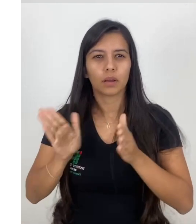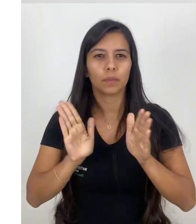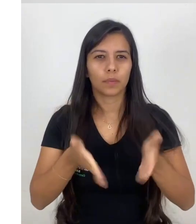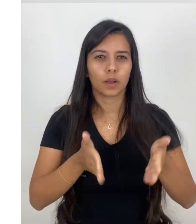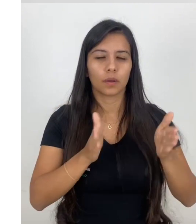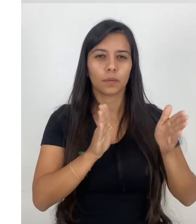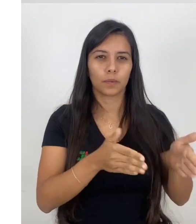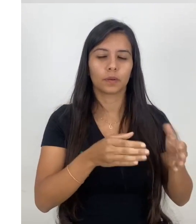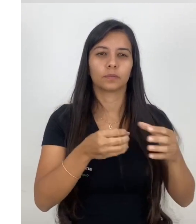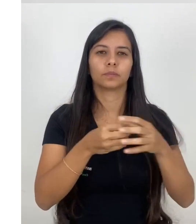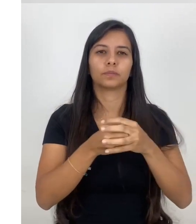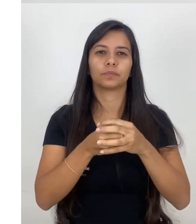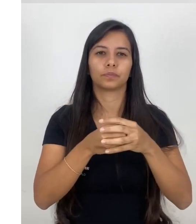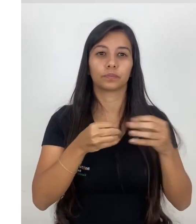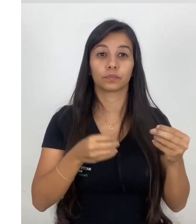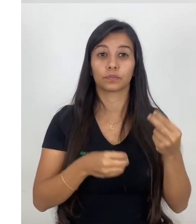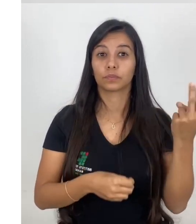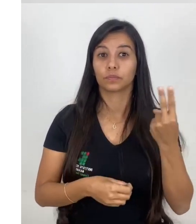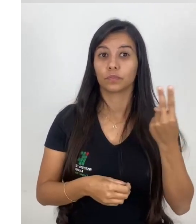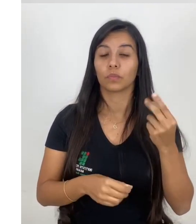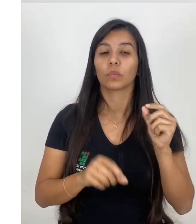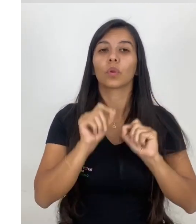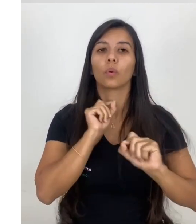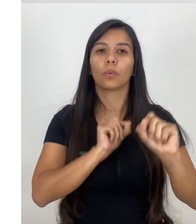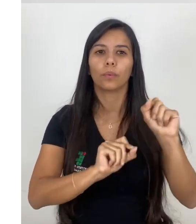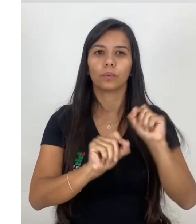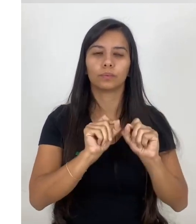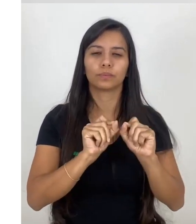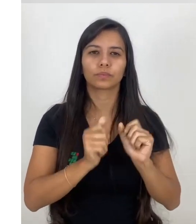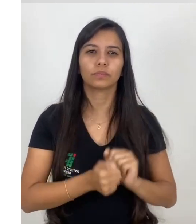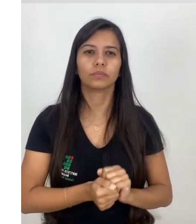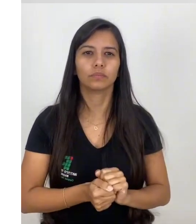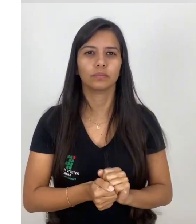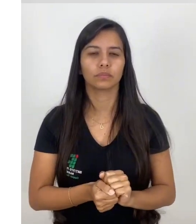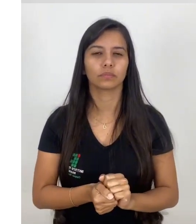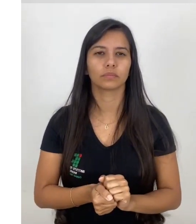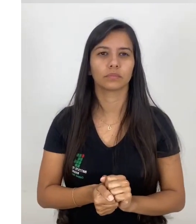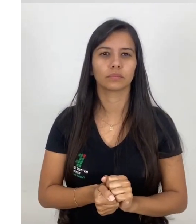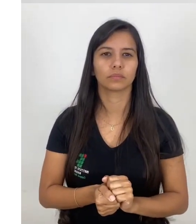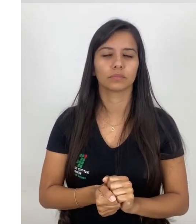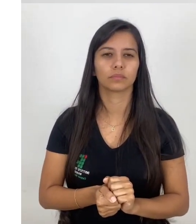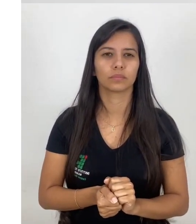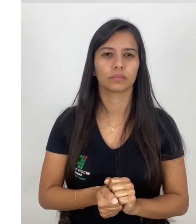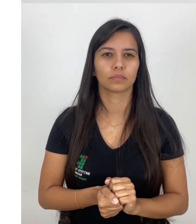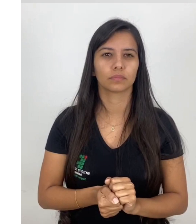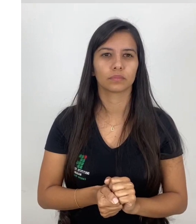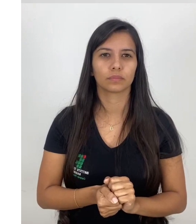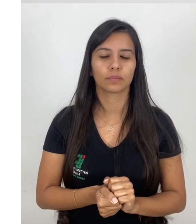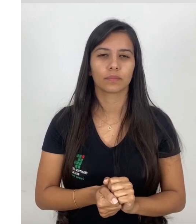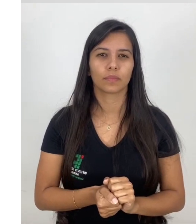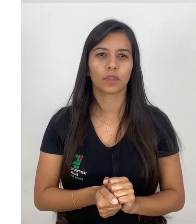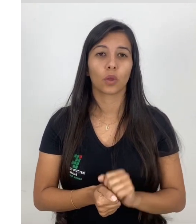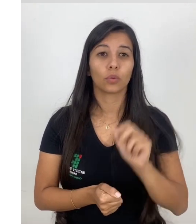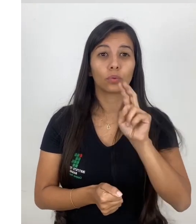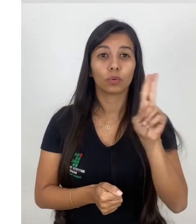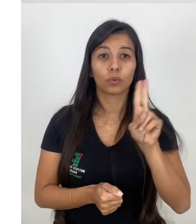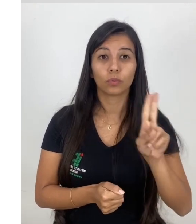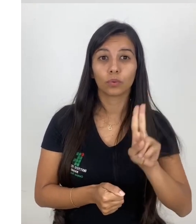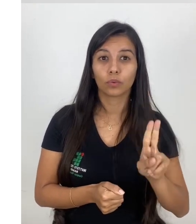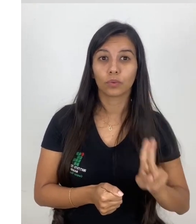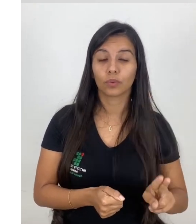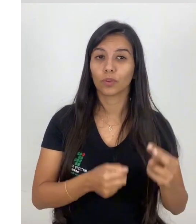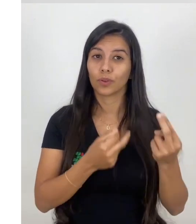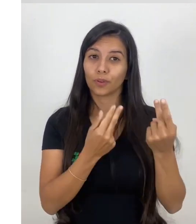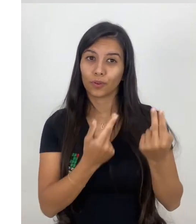da meiose 2, que são basicamente com os mesmos nomes, só